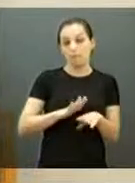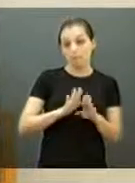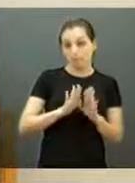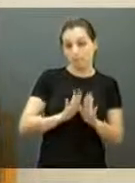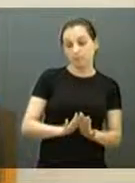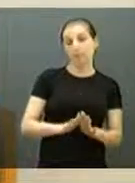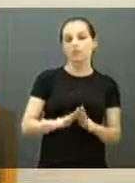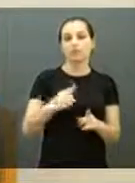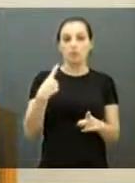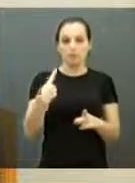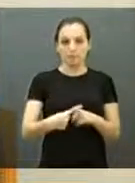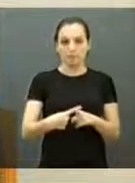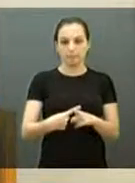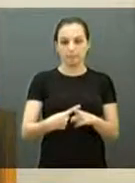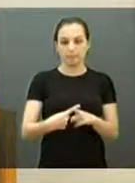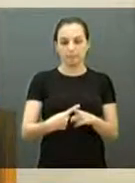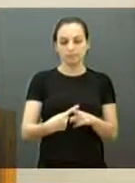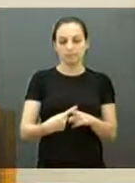tá?